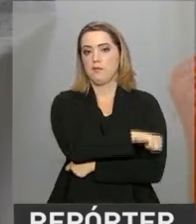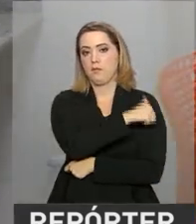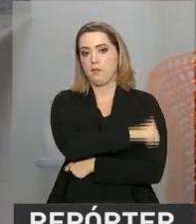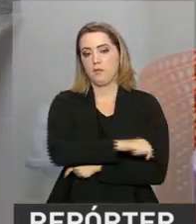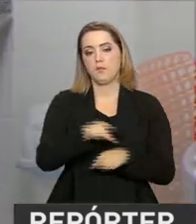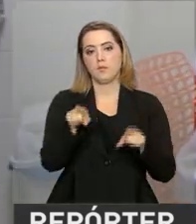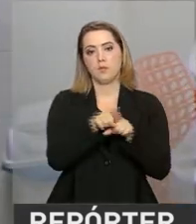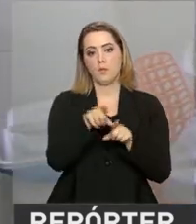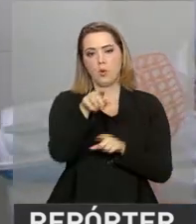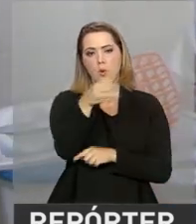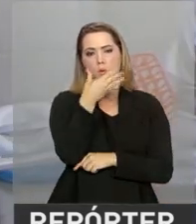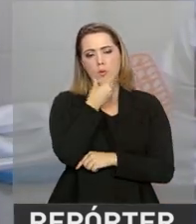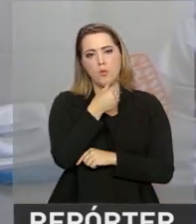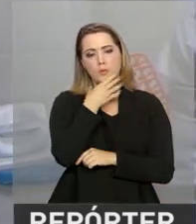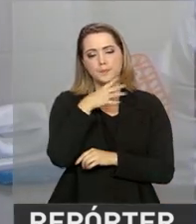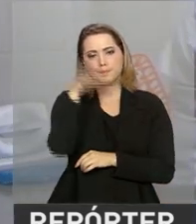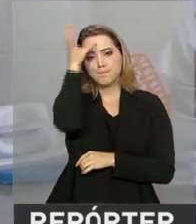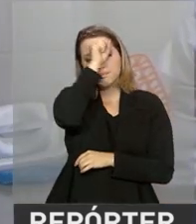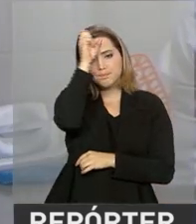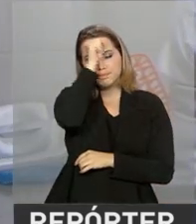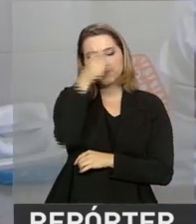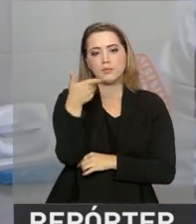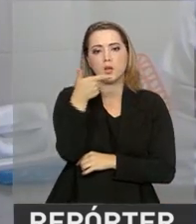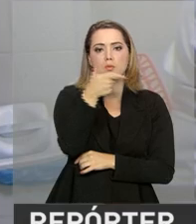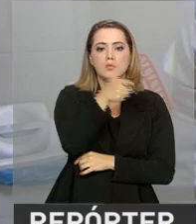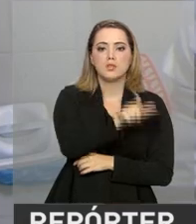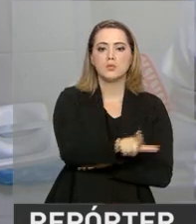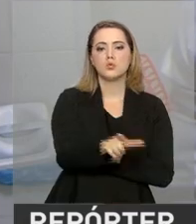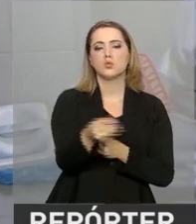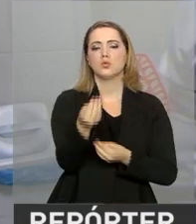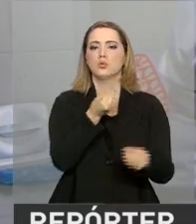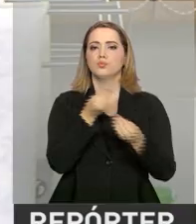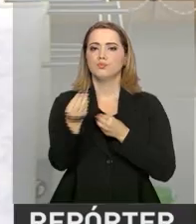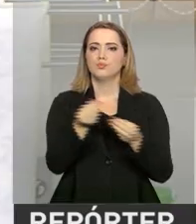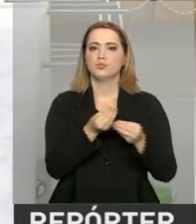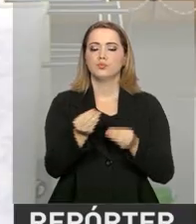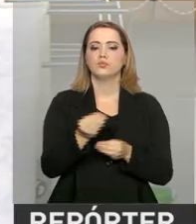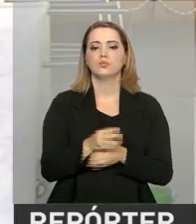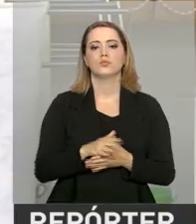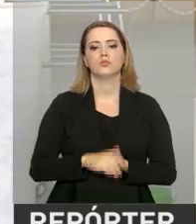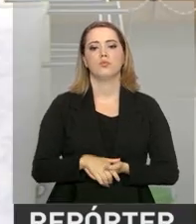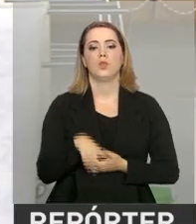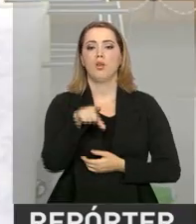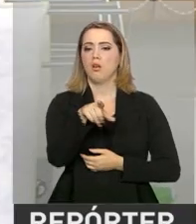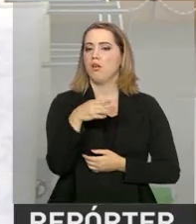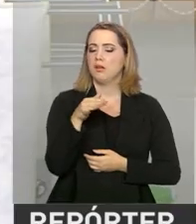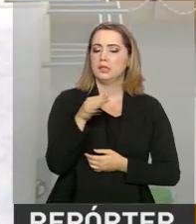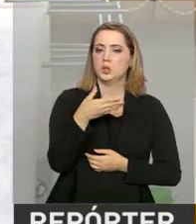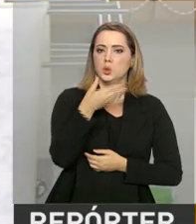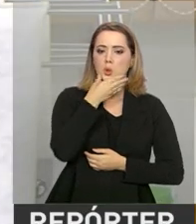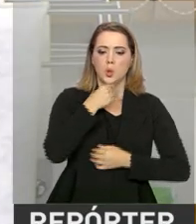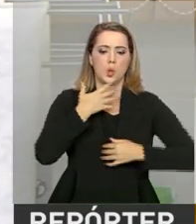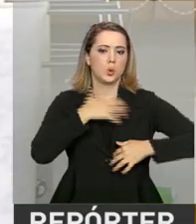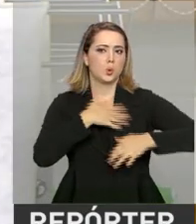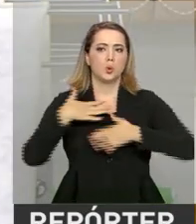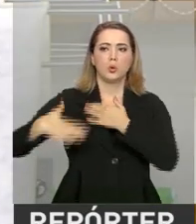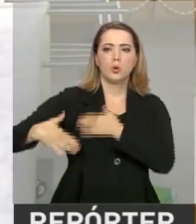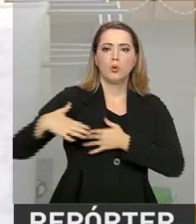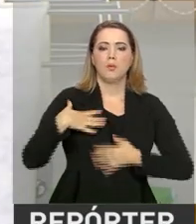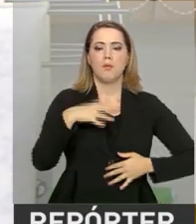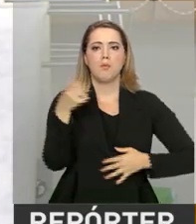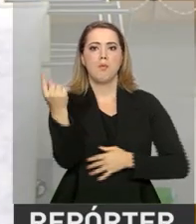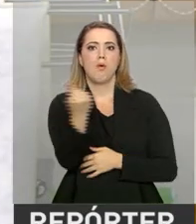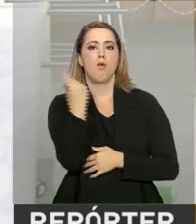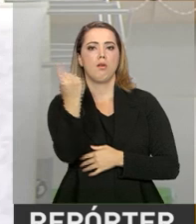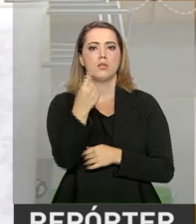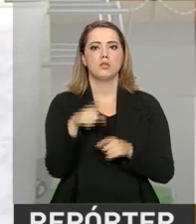Janeiro Márcio tem reaprendido aos poucos a fazer tarefas do dia a dia tomar banho sozinho com essa escova fazer